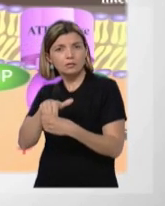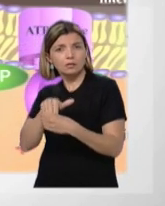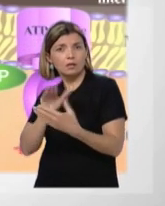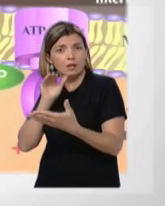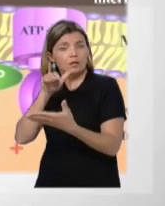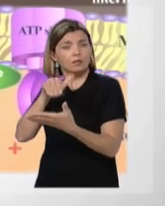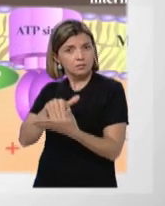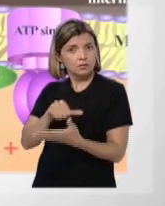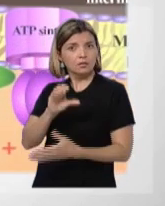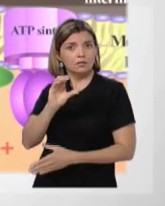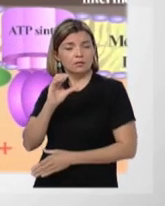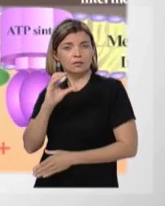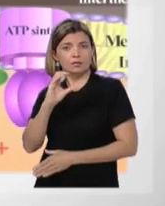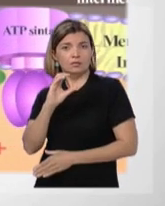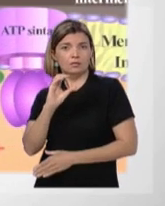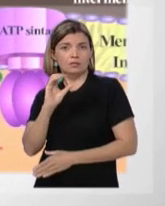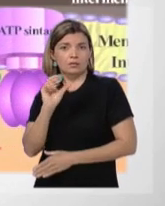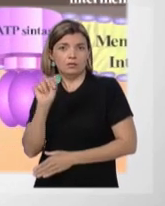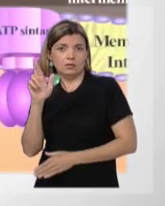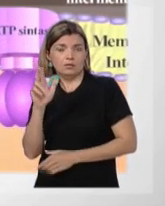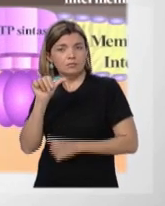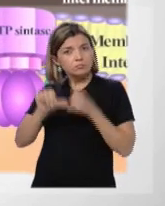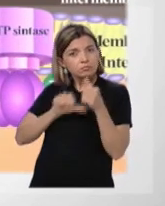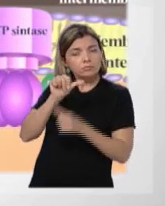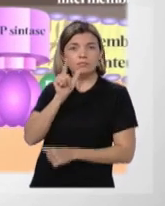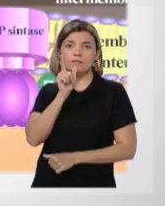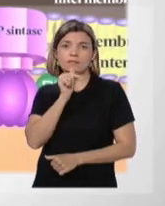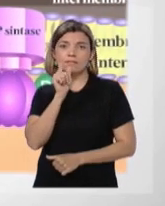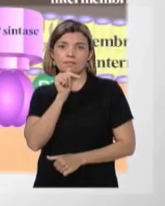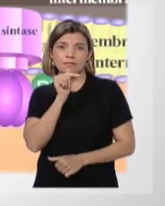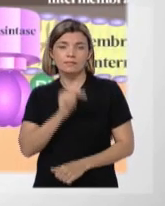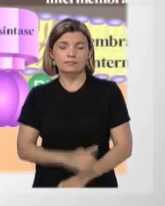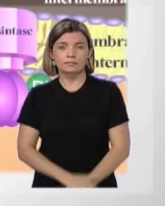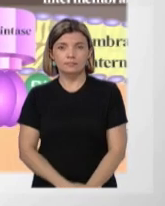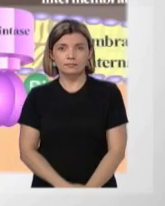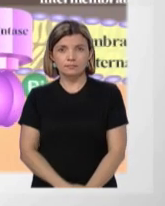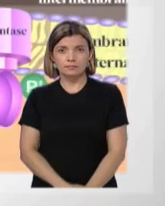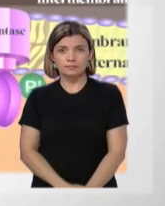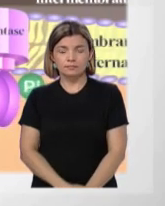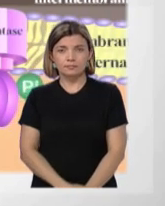o oxigênio, que é reduzido, formando água.